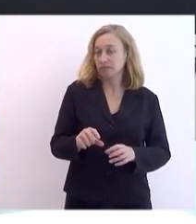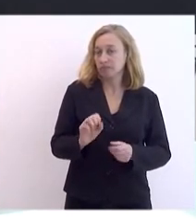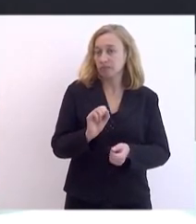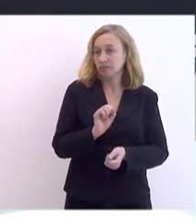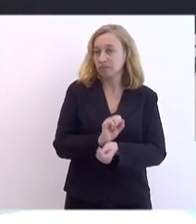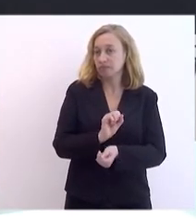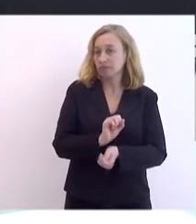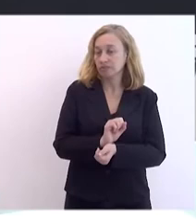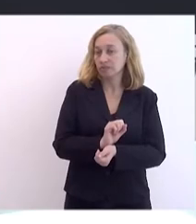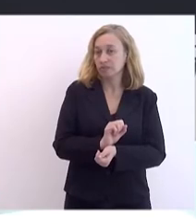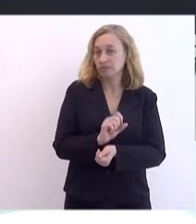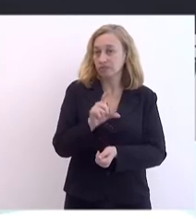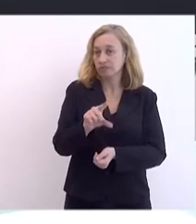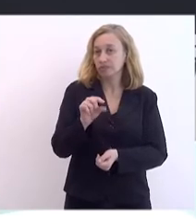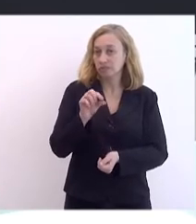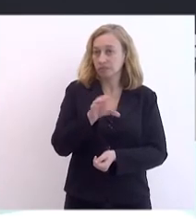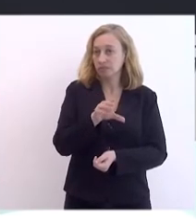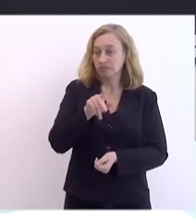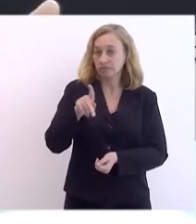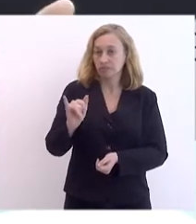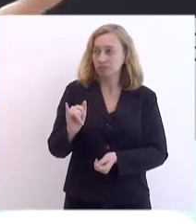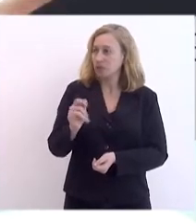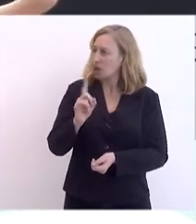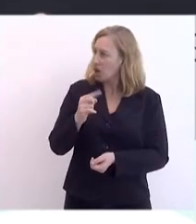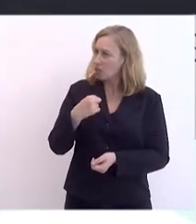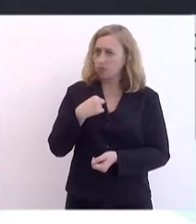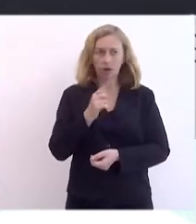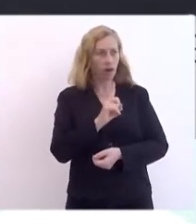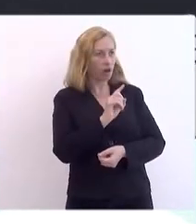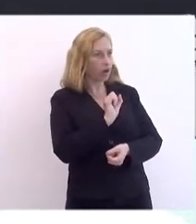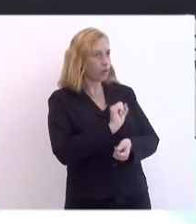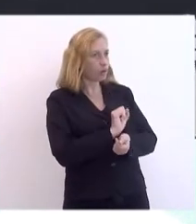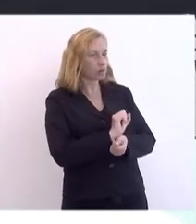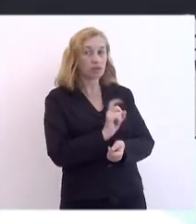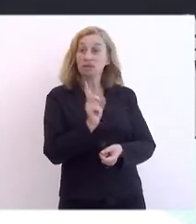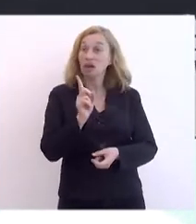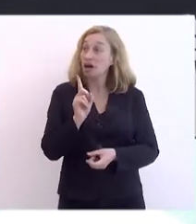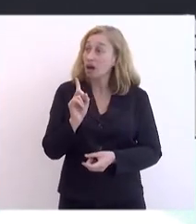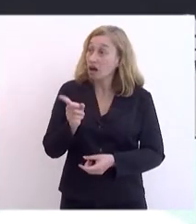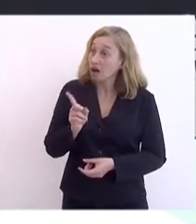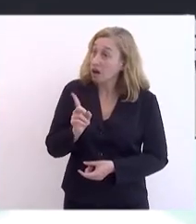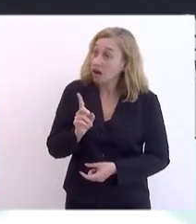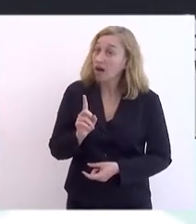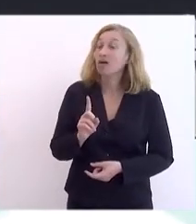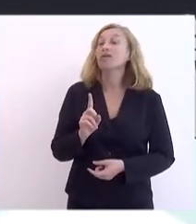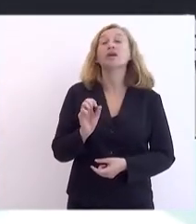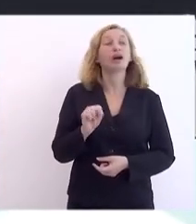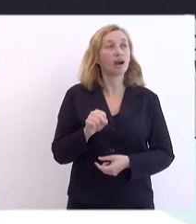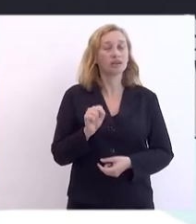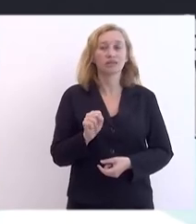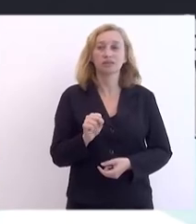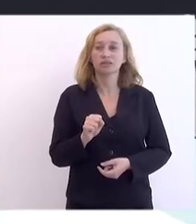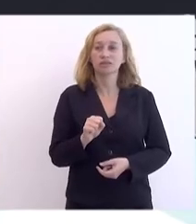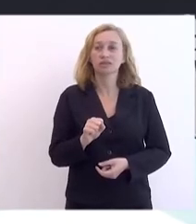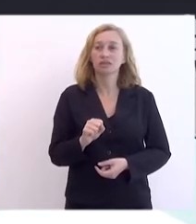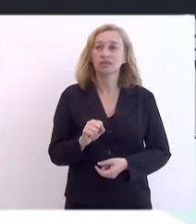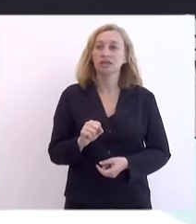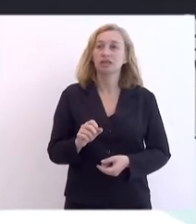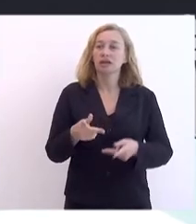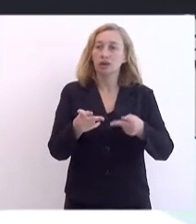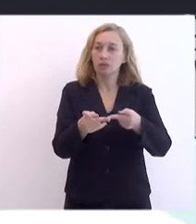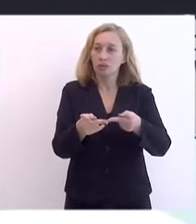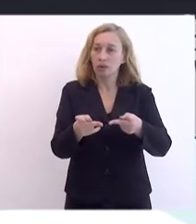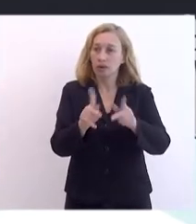Da CPI. Não, mas não estou adiando, não. Não, sim, que não há porquê. Ah, sim. A matéria é tão infundada que não tem sentido. Uma pizzaria,